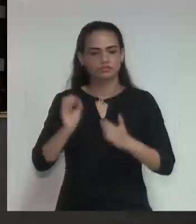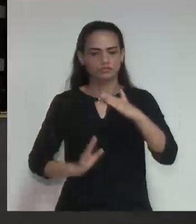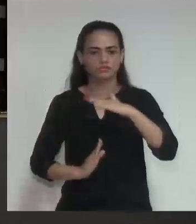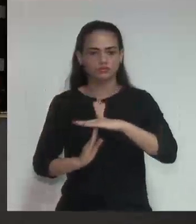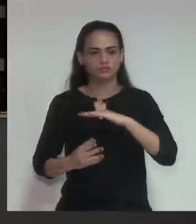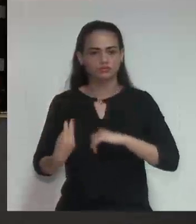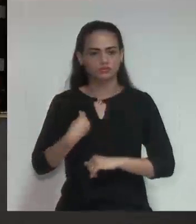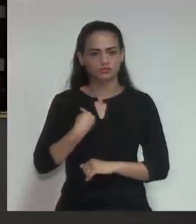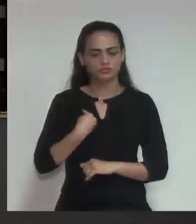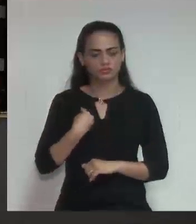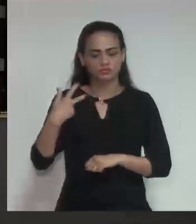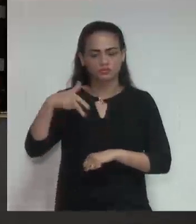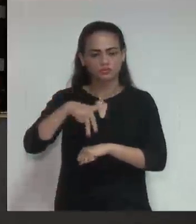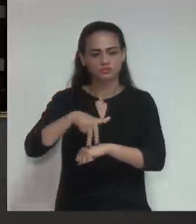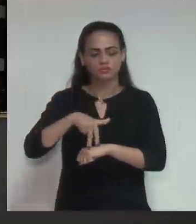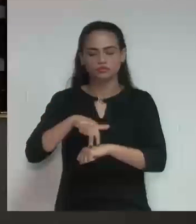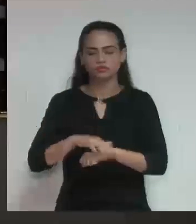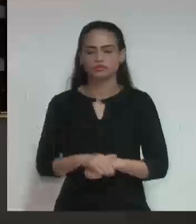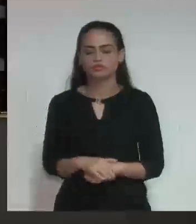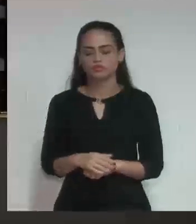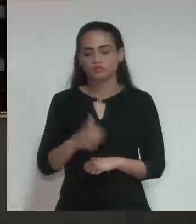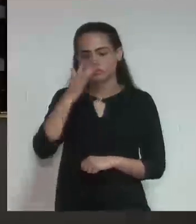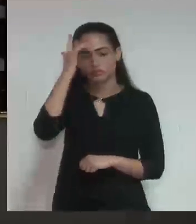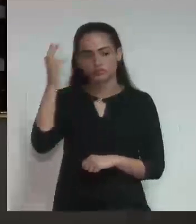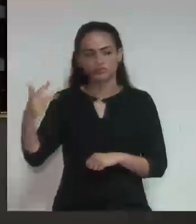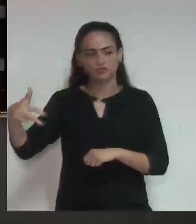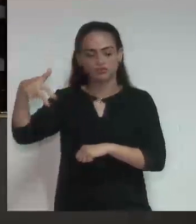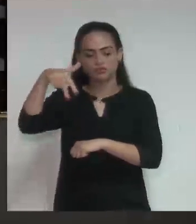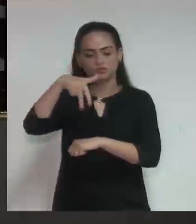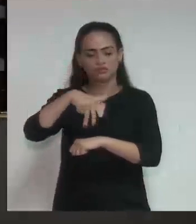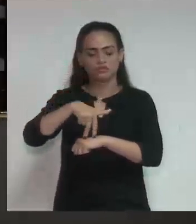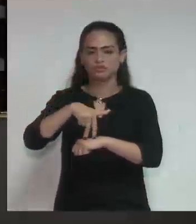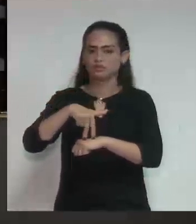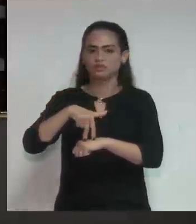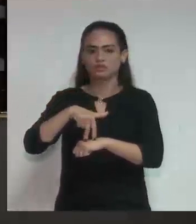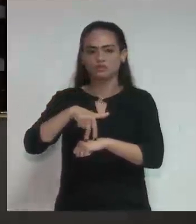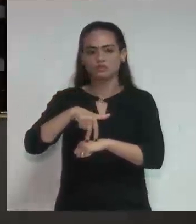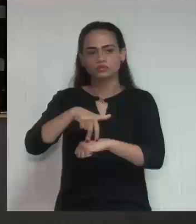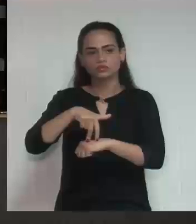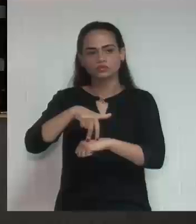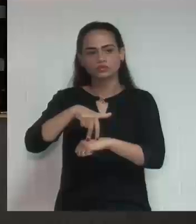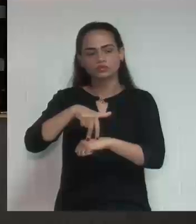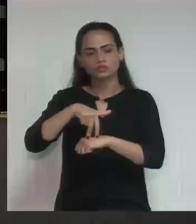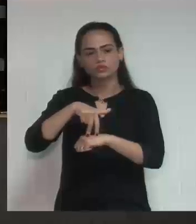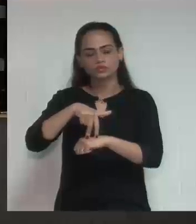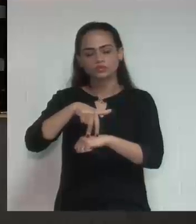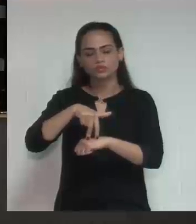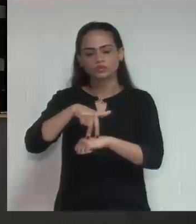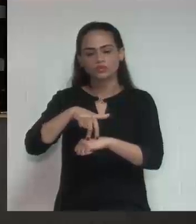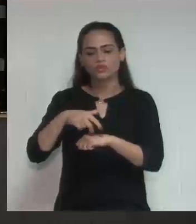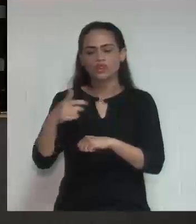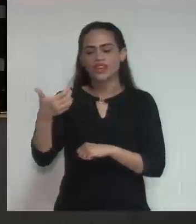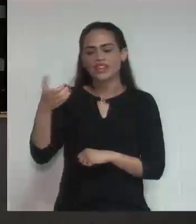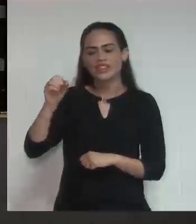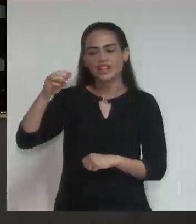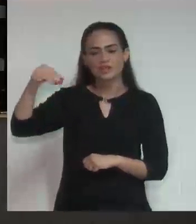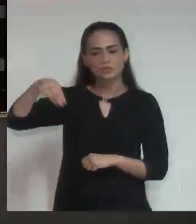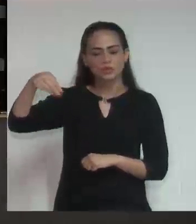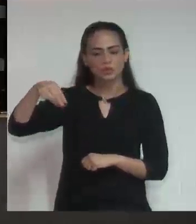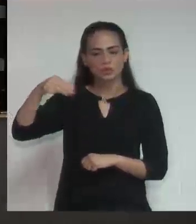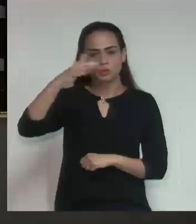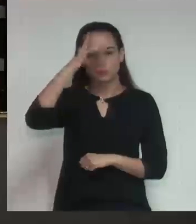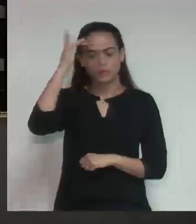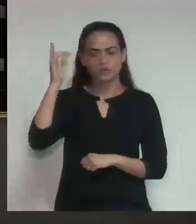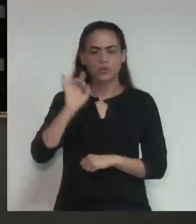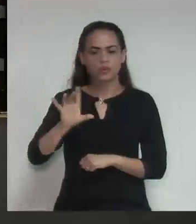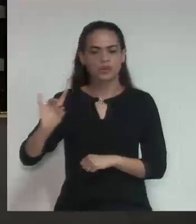A pessoa que ocupar a tribuna livre poderá usar da palavra pelo prazo de 10 minutos improrrogáveis.